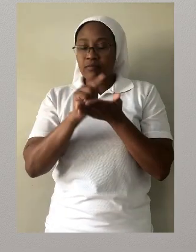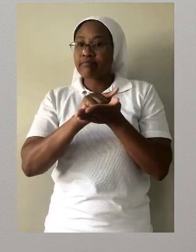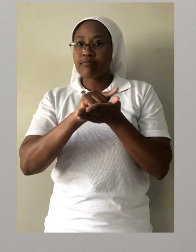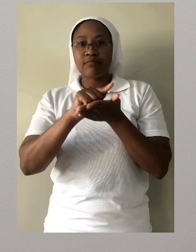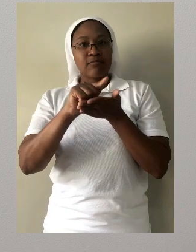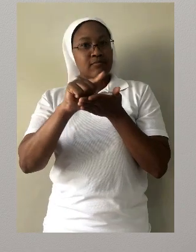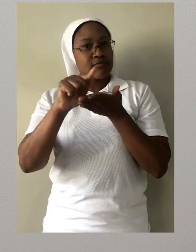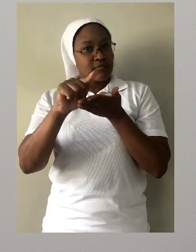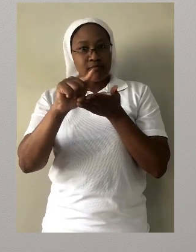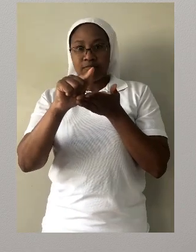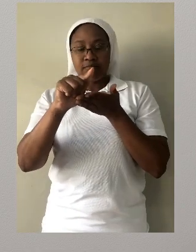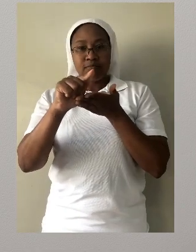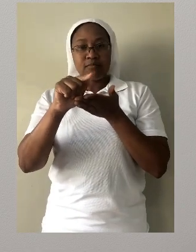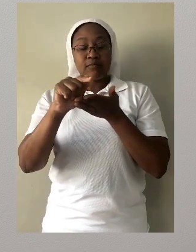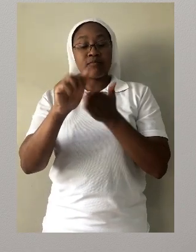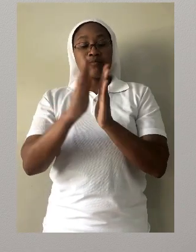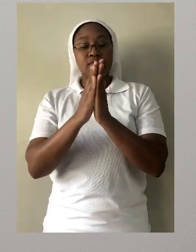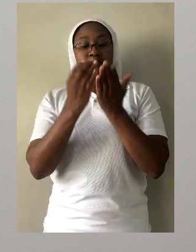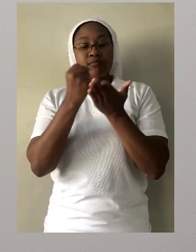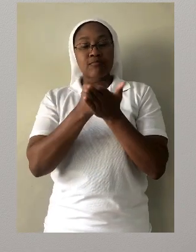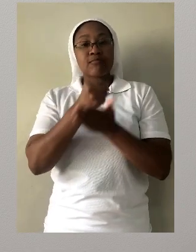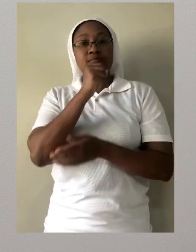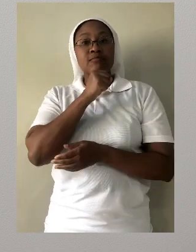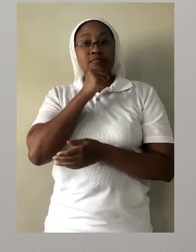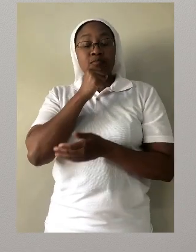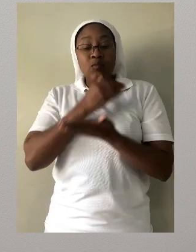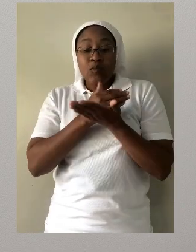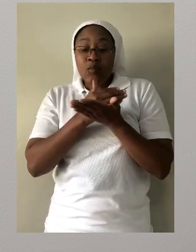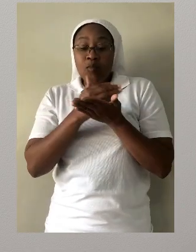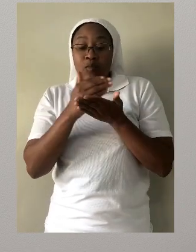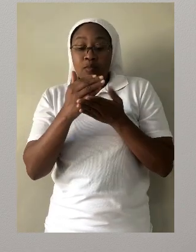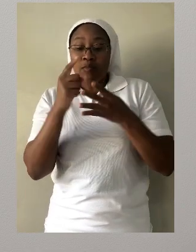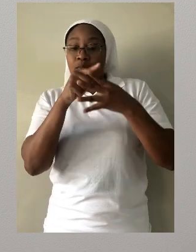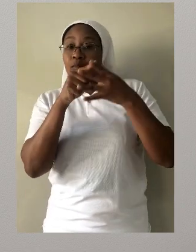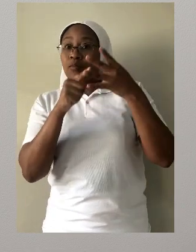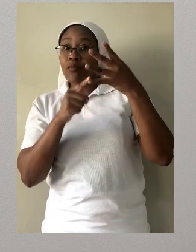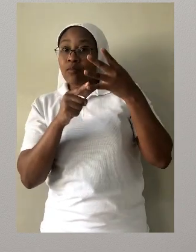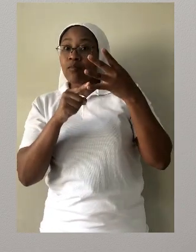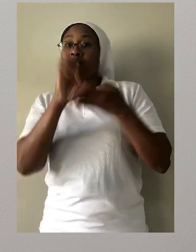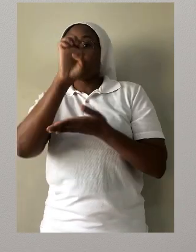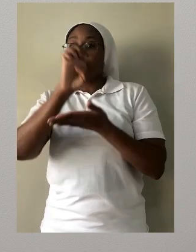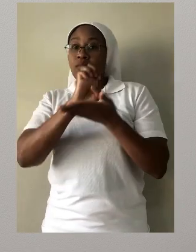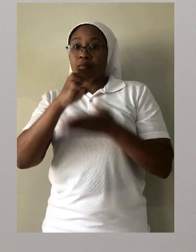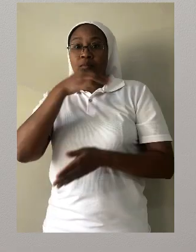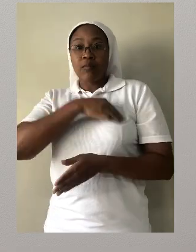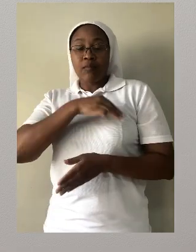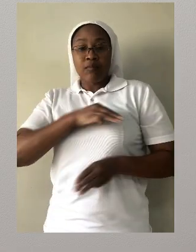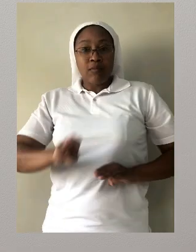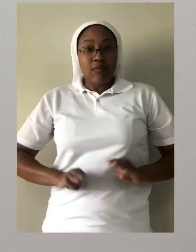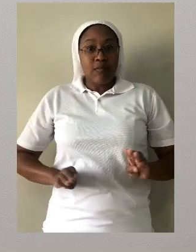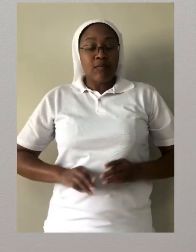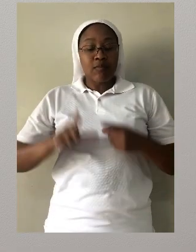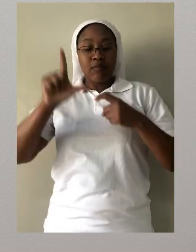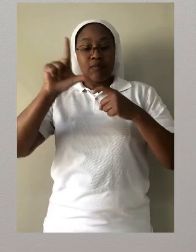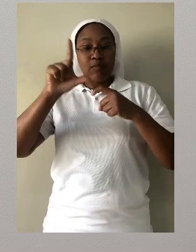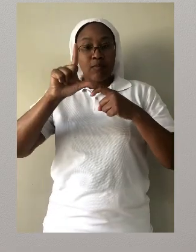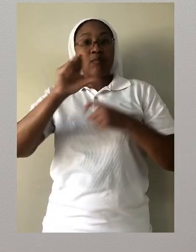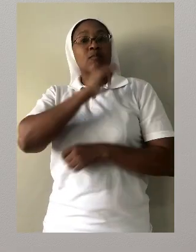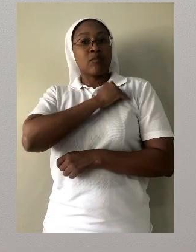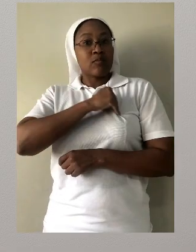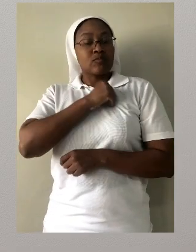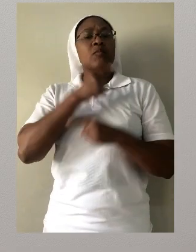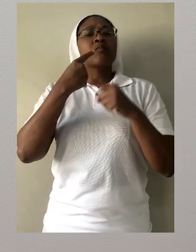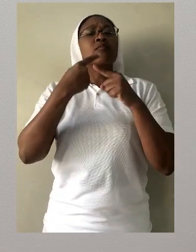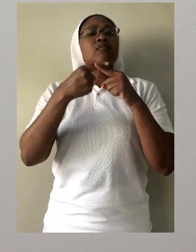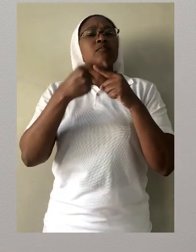comece pelo Gênesis lá no Antigo Testamento. Inicie pelos 4 evangelistas, Mateus, Marcos, Lucas e